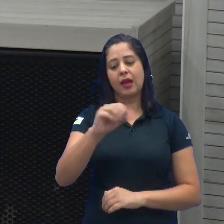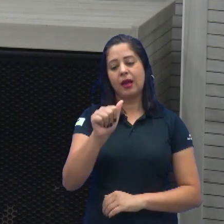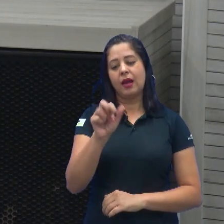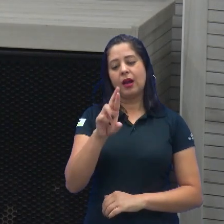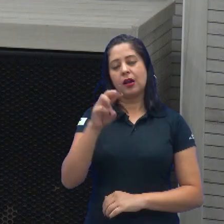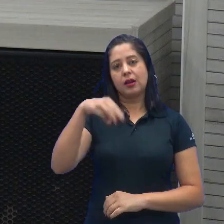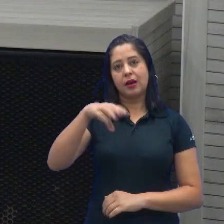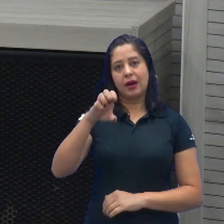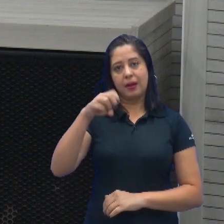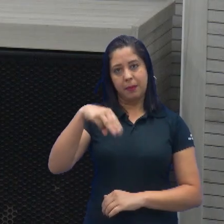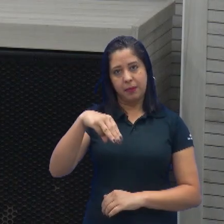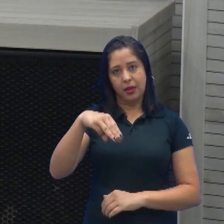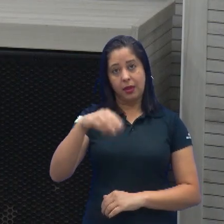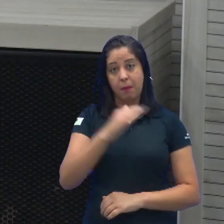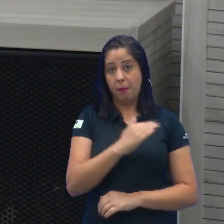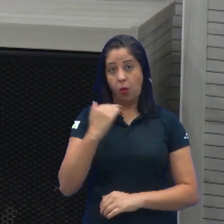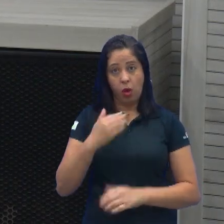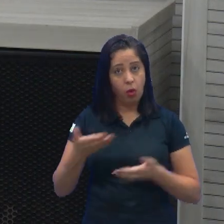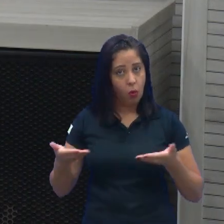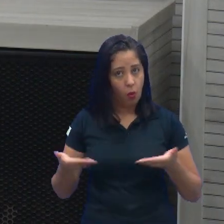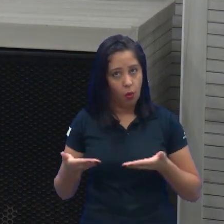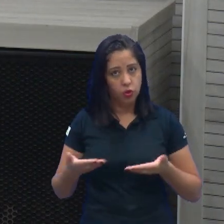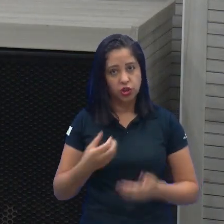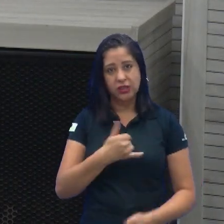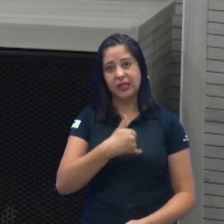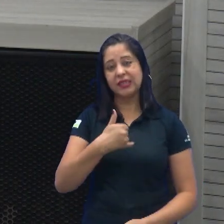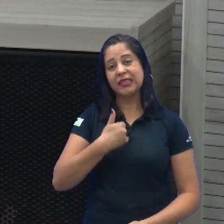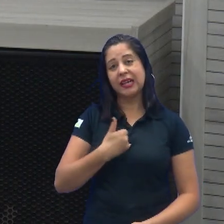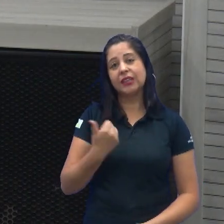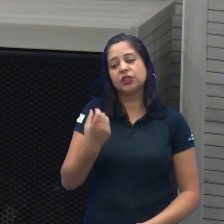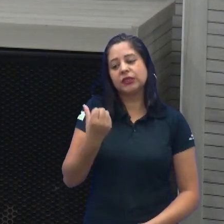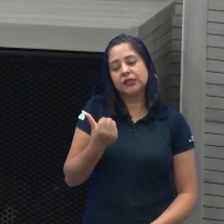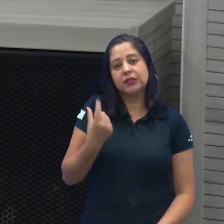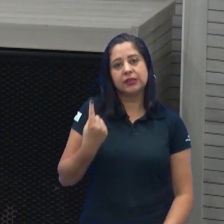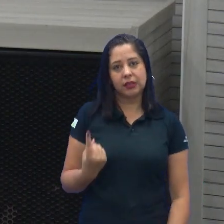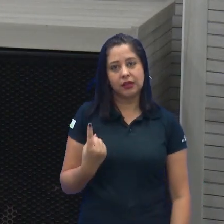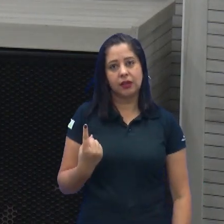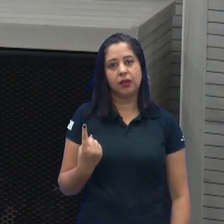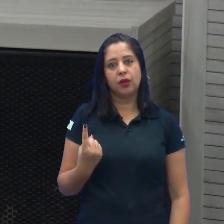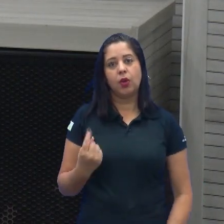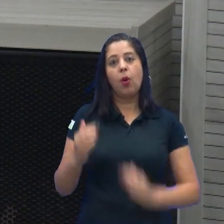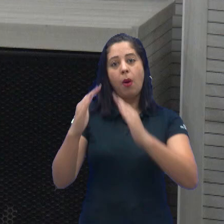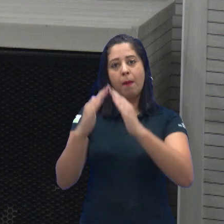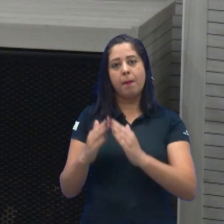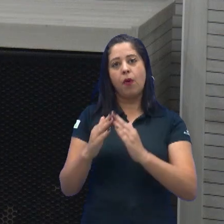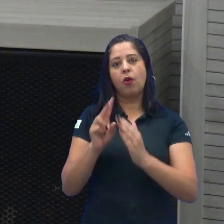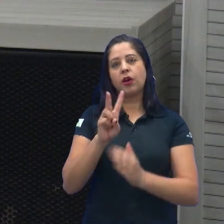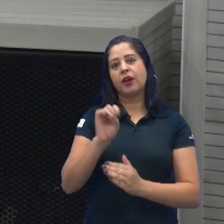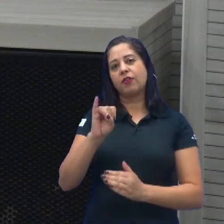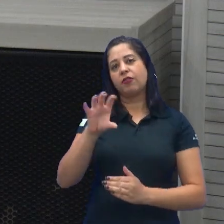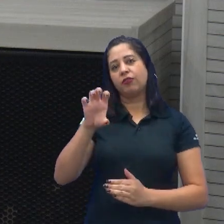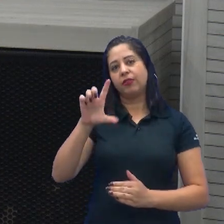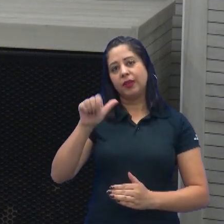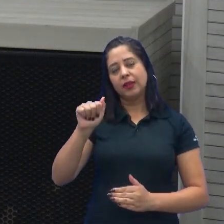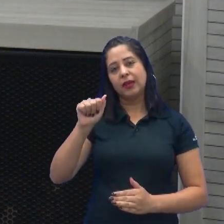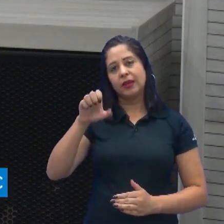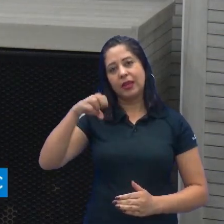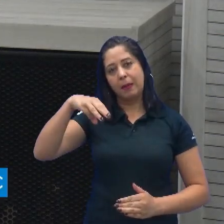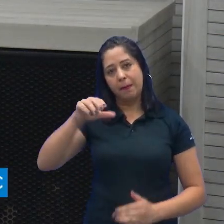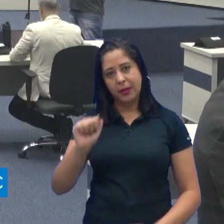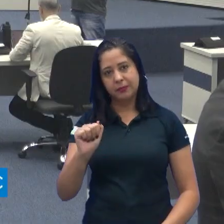Luz, falecida hoje também, 61 anos, uma grande amiga nossa ali da Vila Ema. Deixar um abraço a todos os familiares. Obrigado,